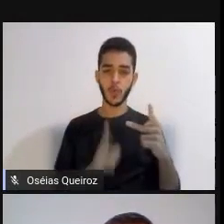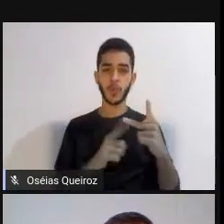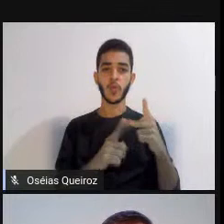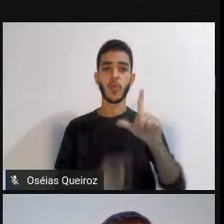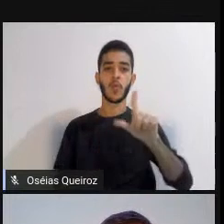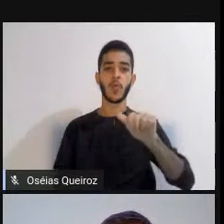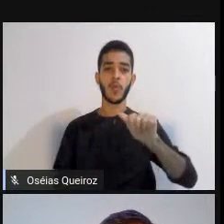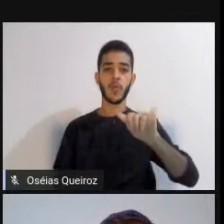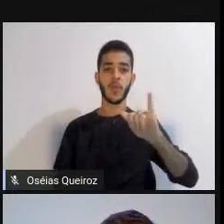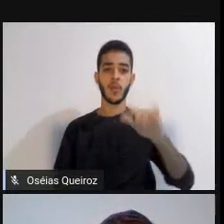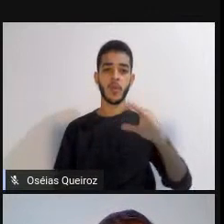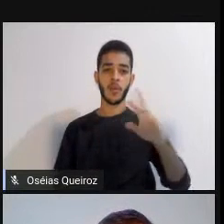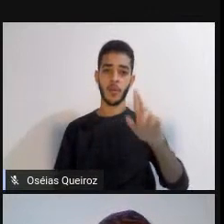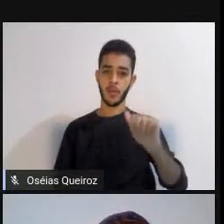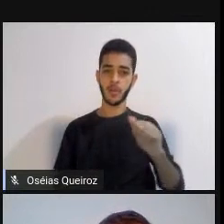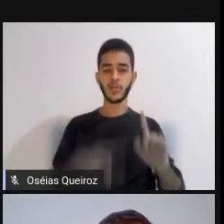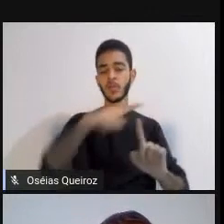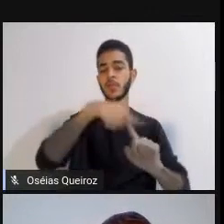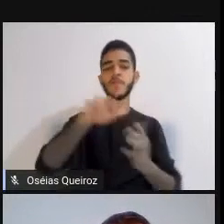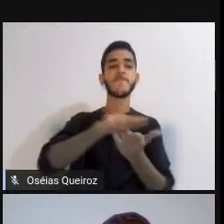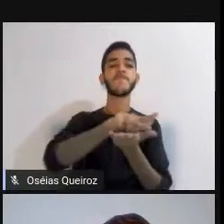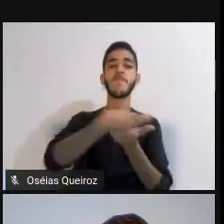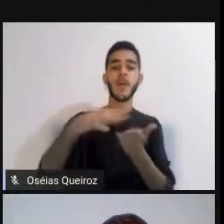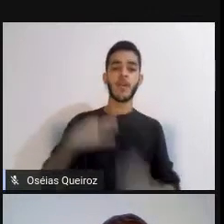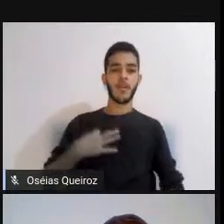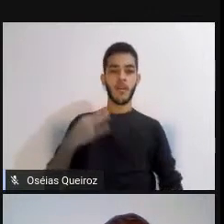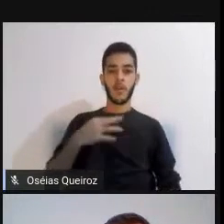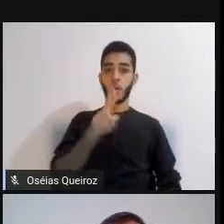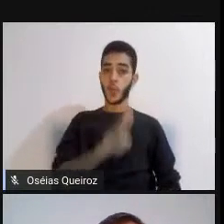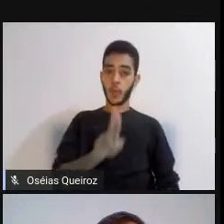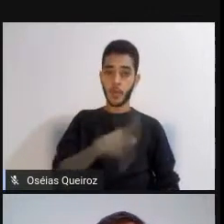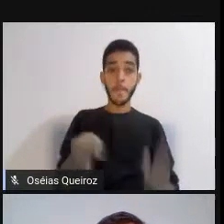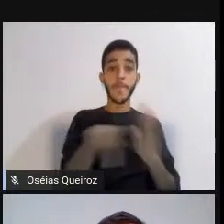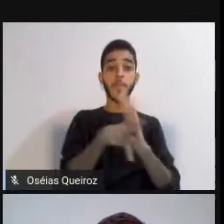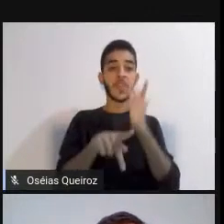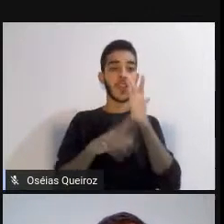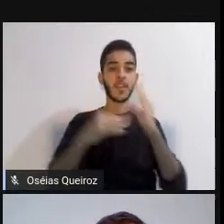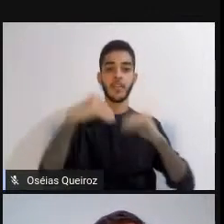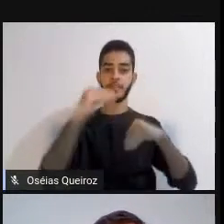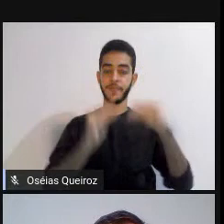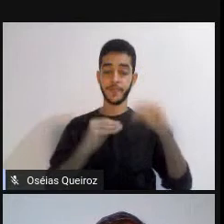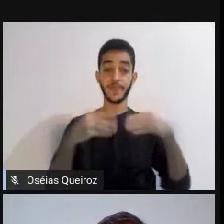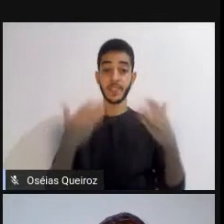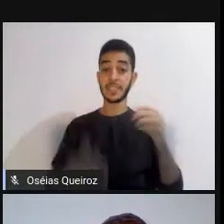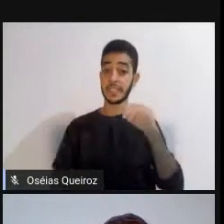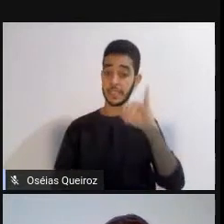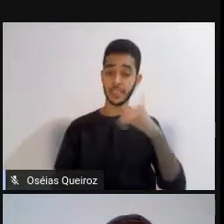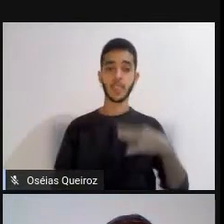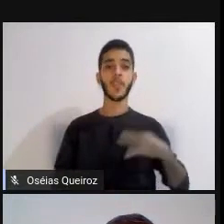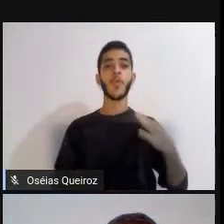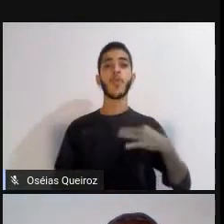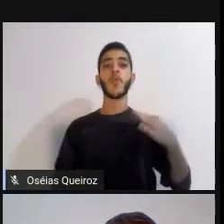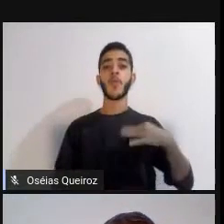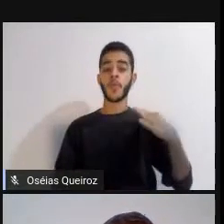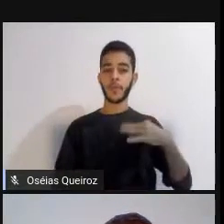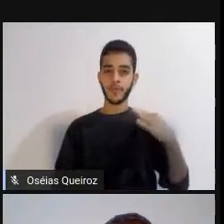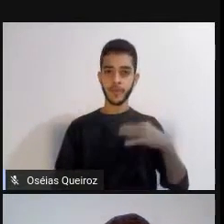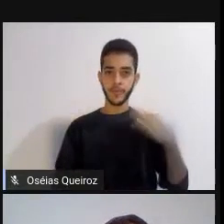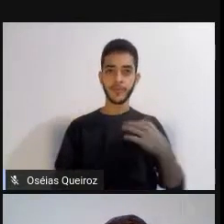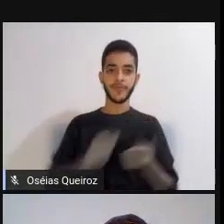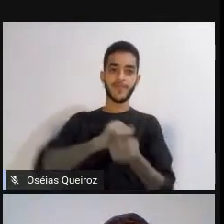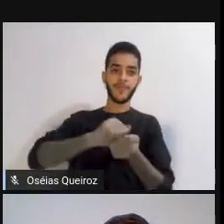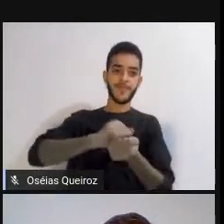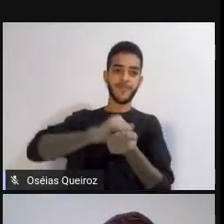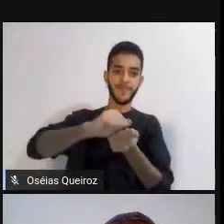infinidade de tecidos feitos a partir de materiais sintéticos. E o que acontece? Quando essa roupa ela sofre um processo de lavagem,